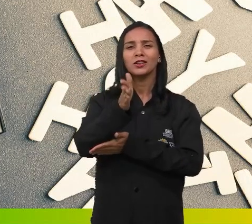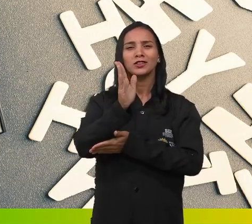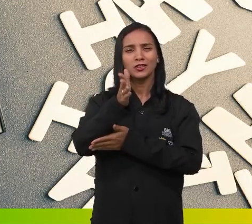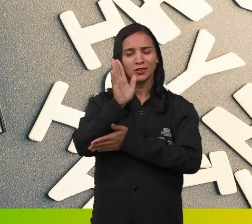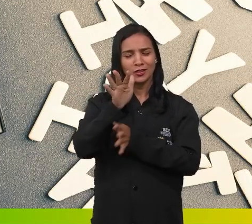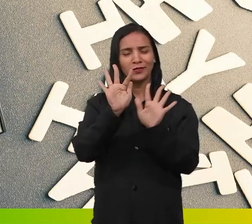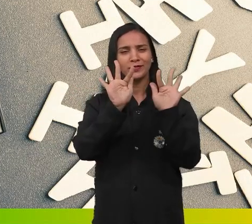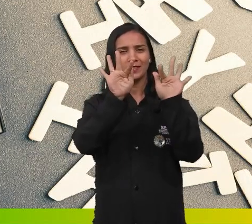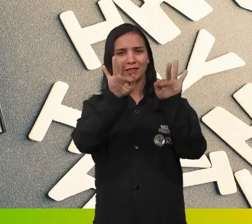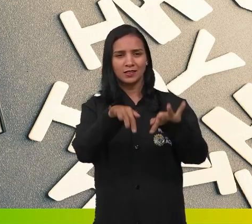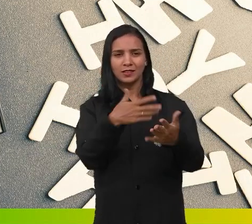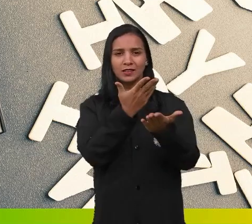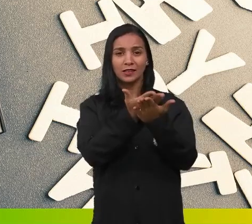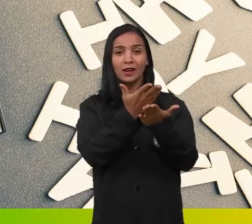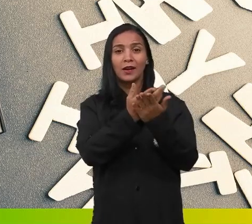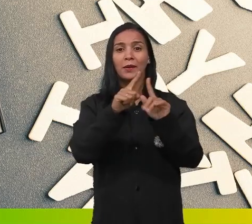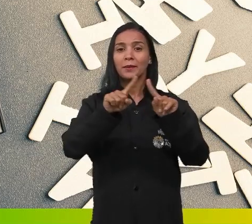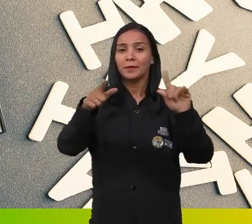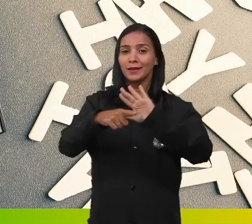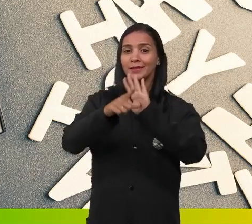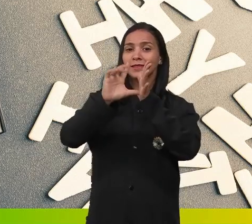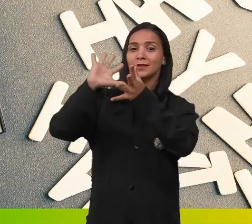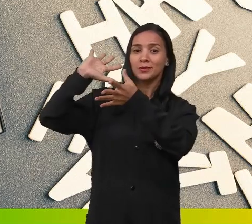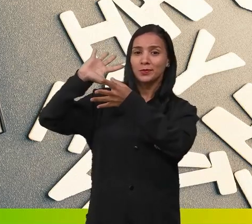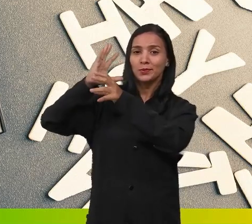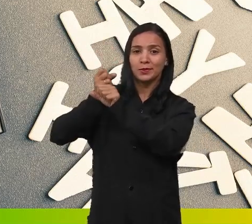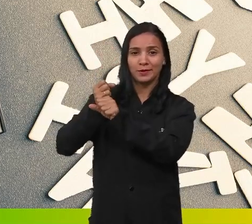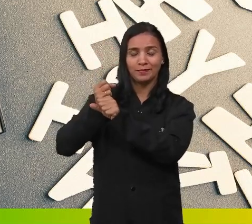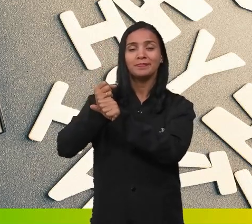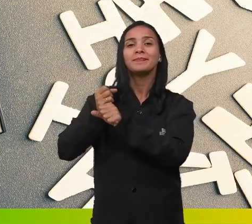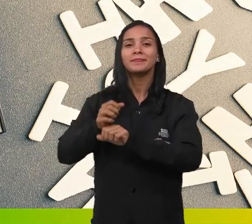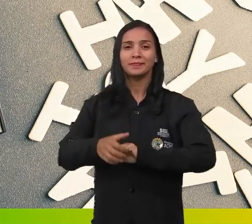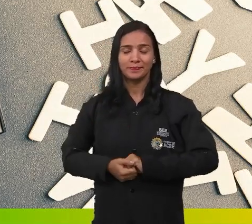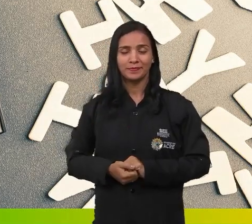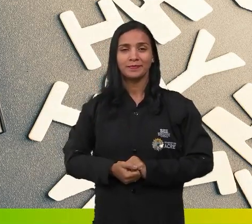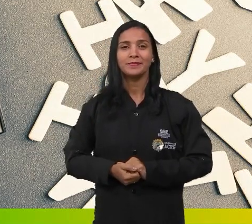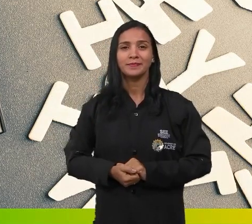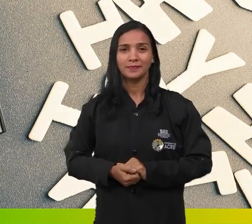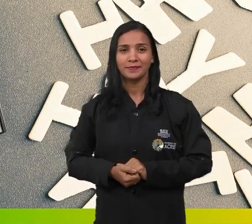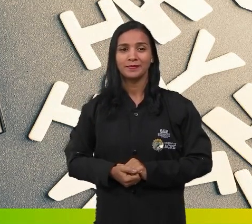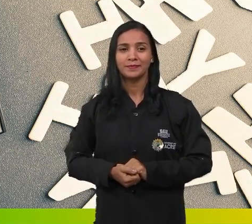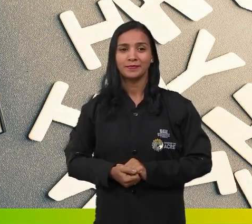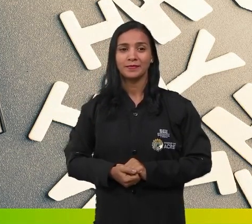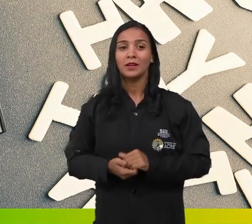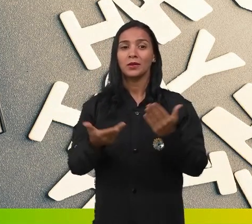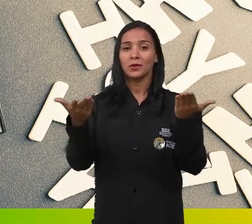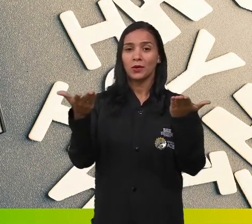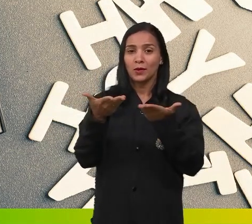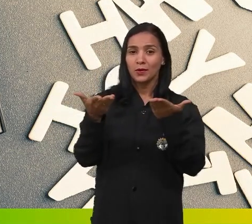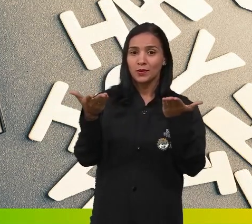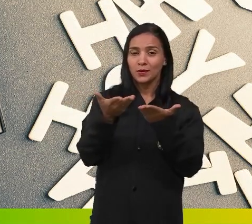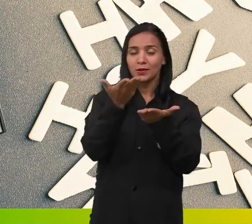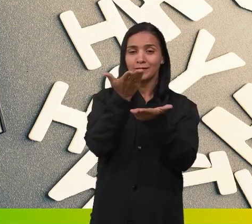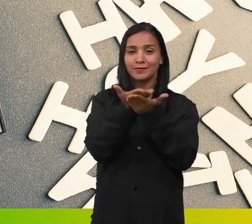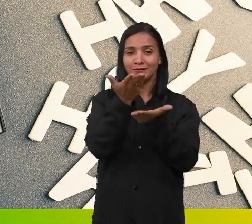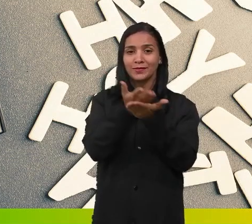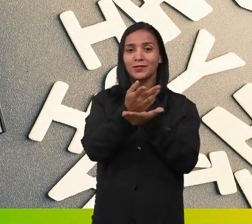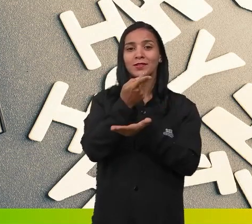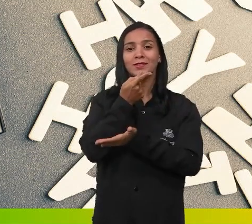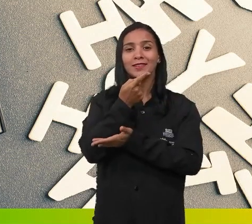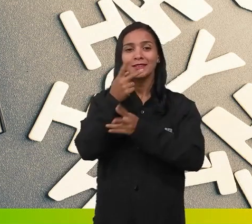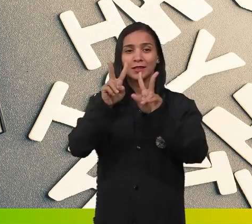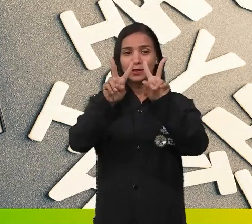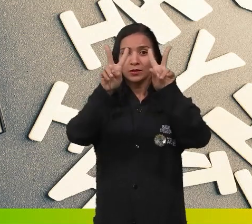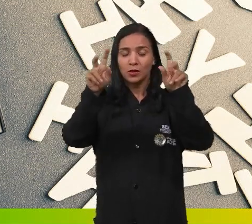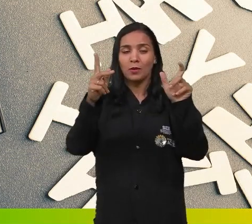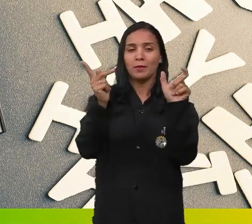revisão. Let's review. Nós temos aqui A aula de hoje foi sobre preposições